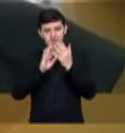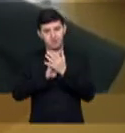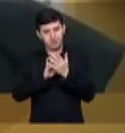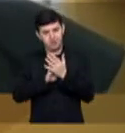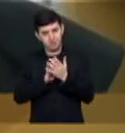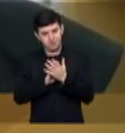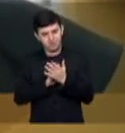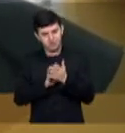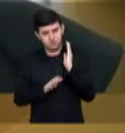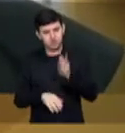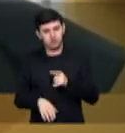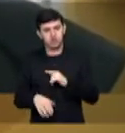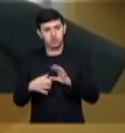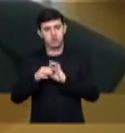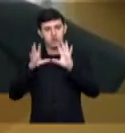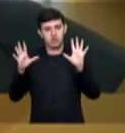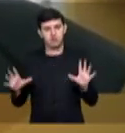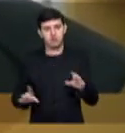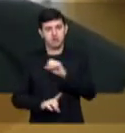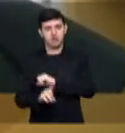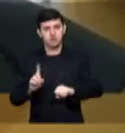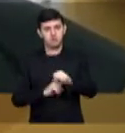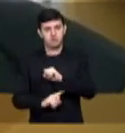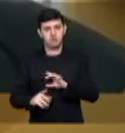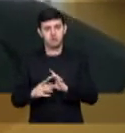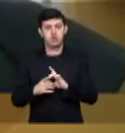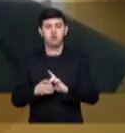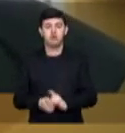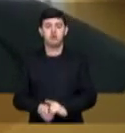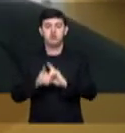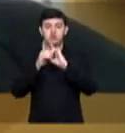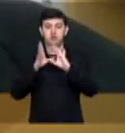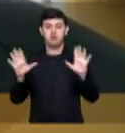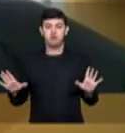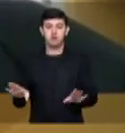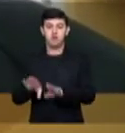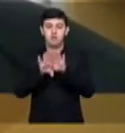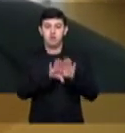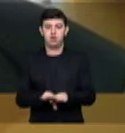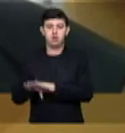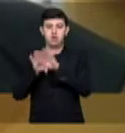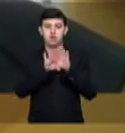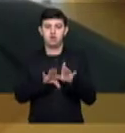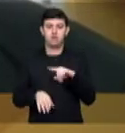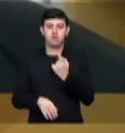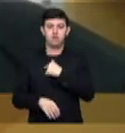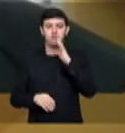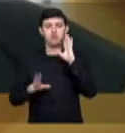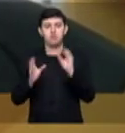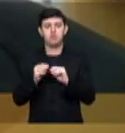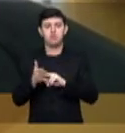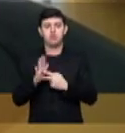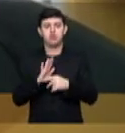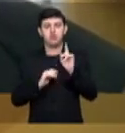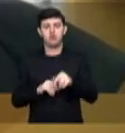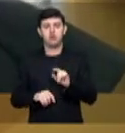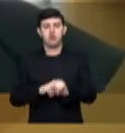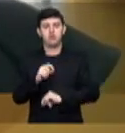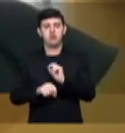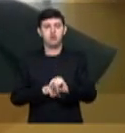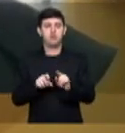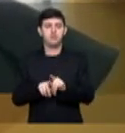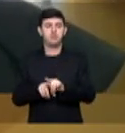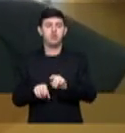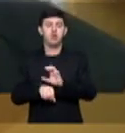toda a liberdade em uma sociedade democrática. Isso é absolutamente uma cláusula pétrea